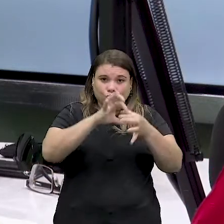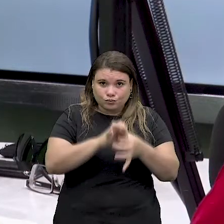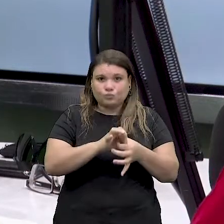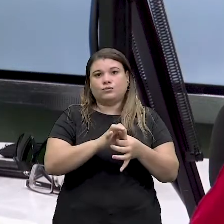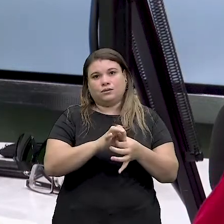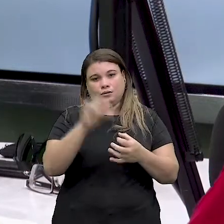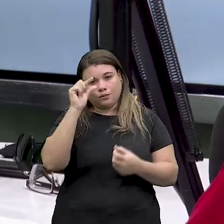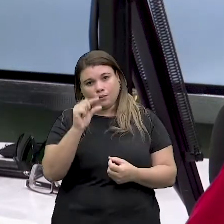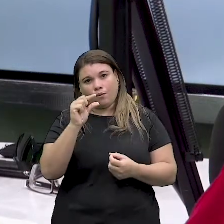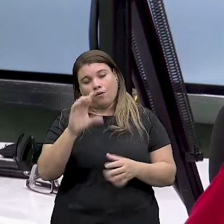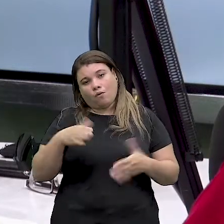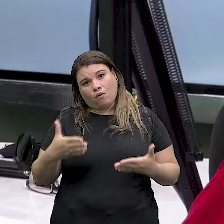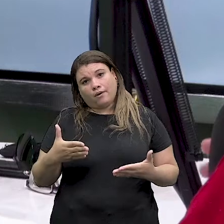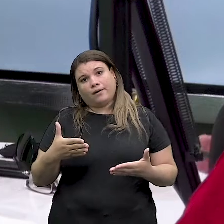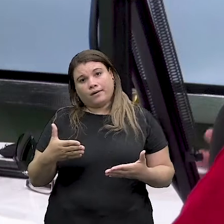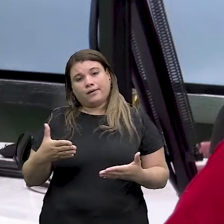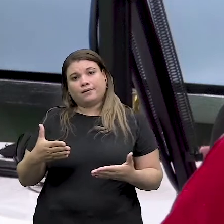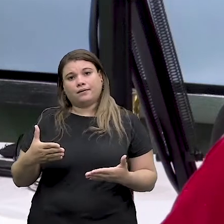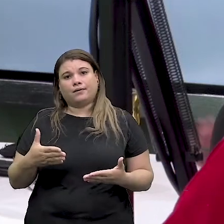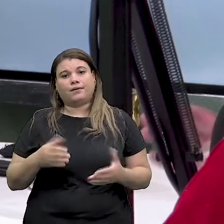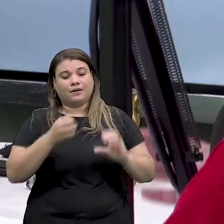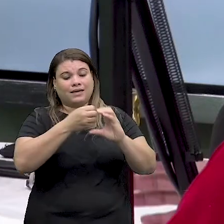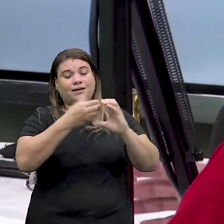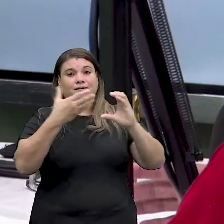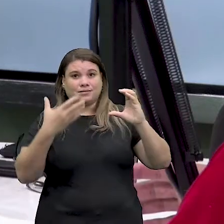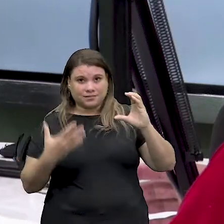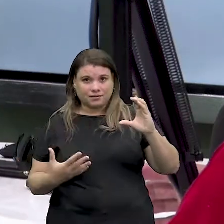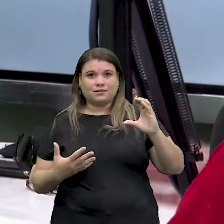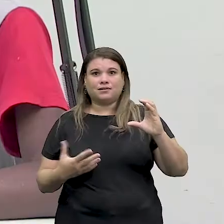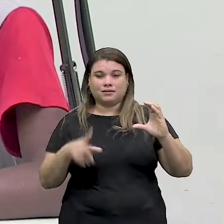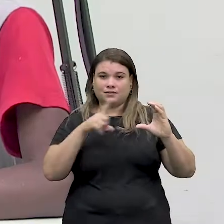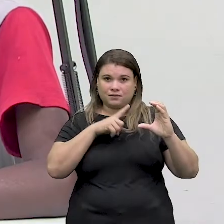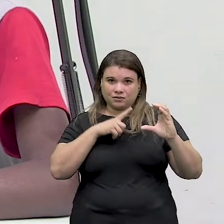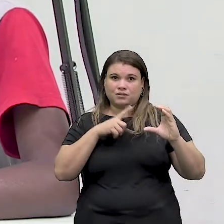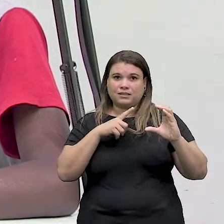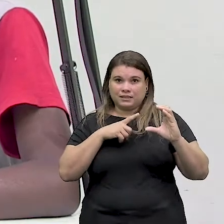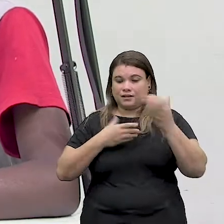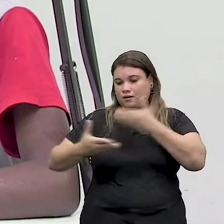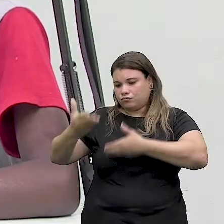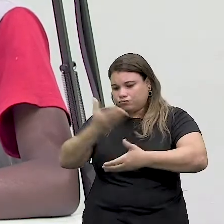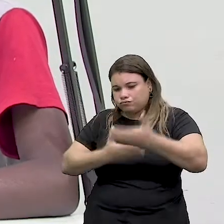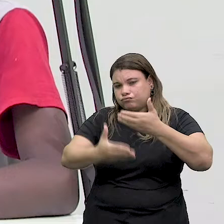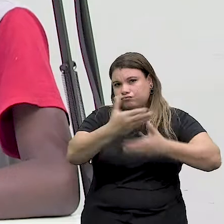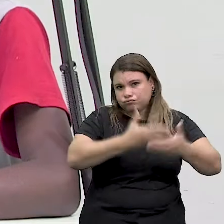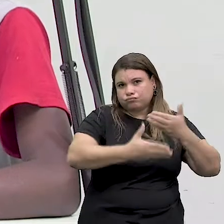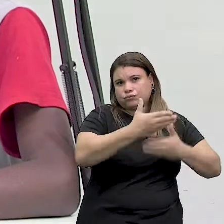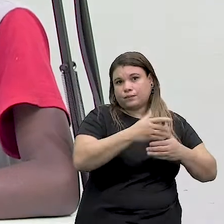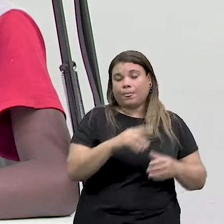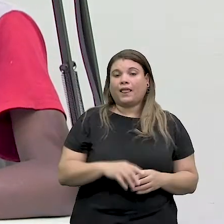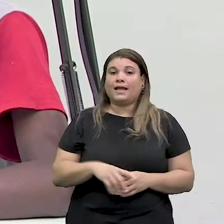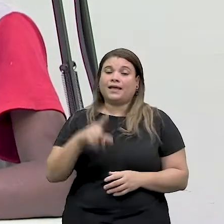recentemente, tá? Mas as características estão É um nome novo para algo para um antigo. processo